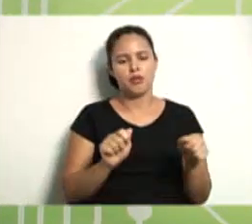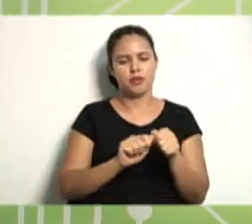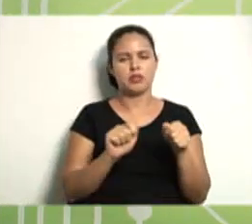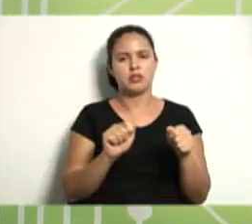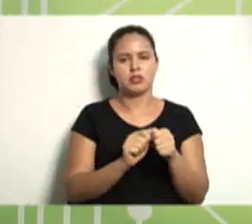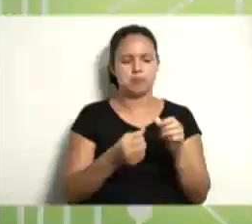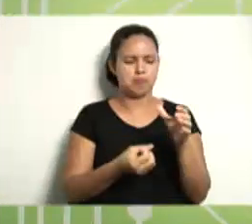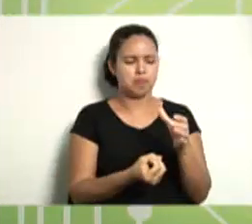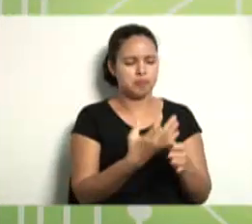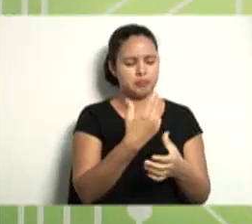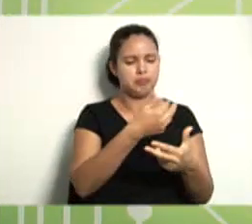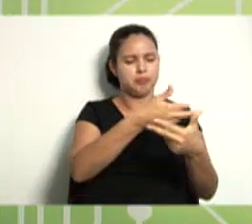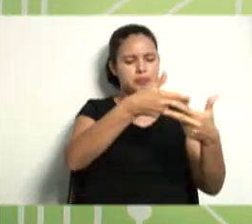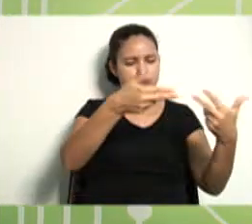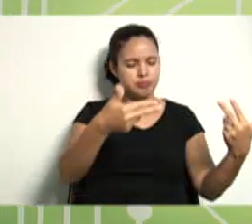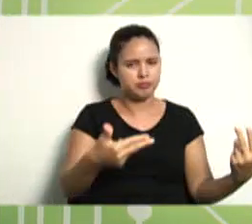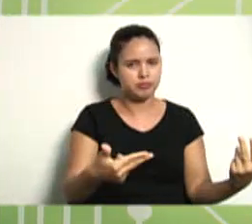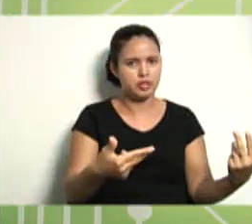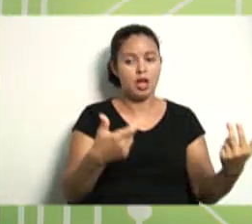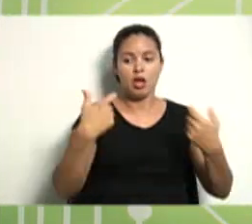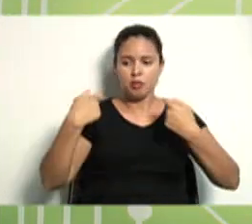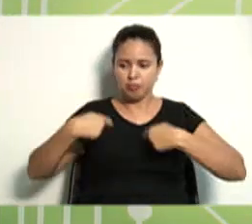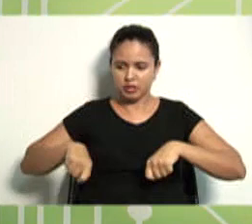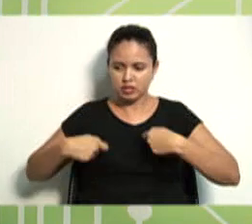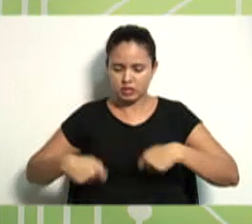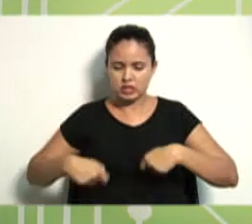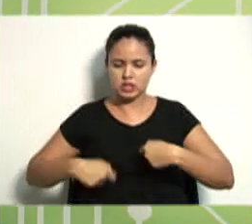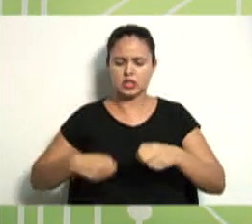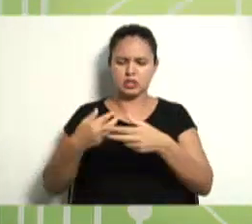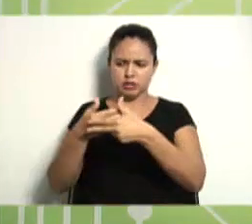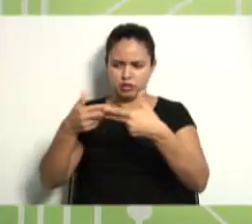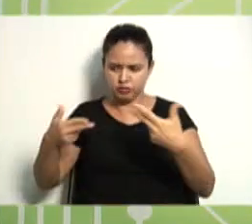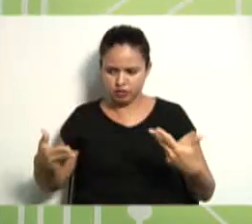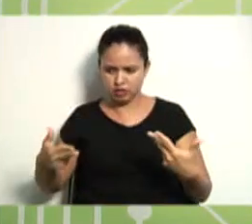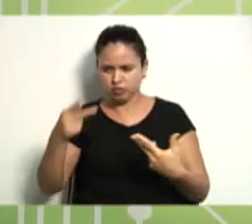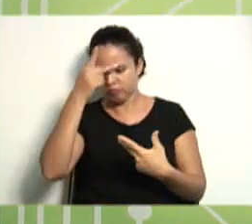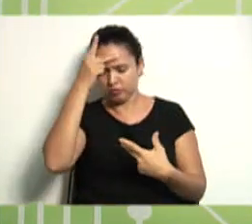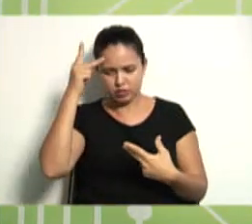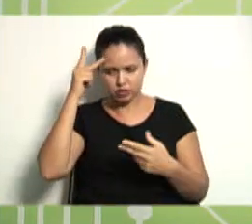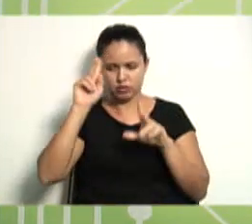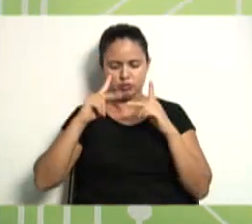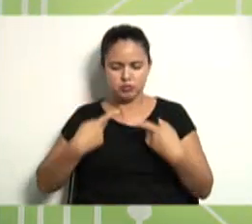para a satisfação das nossas necessidades biológicas ou